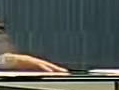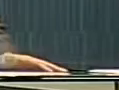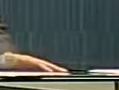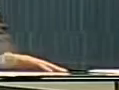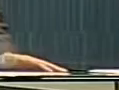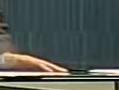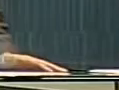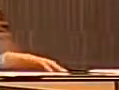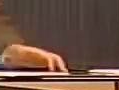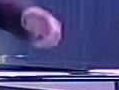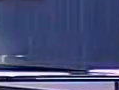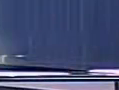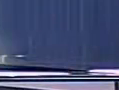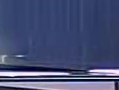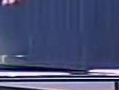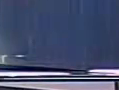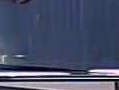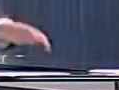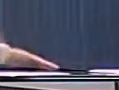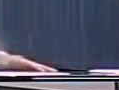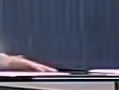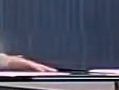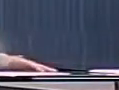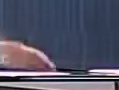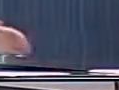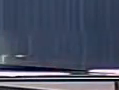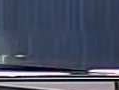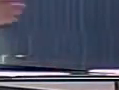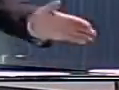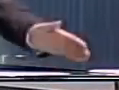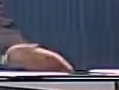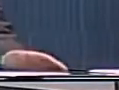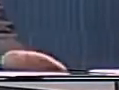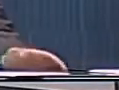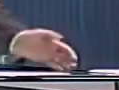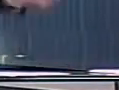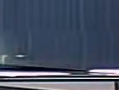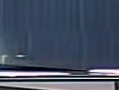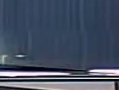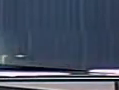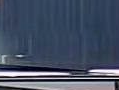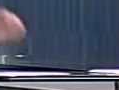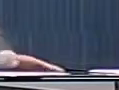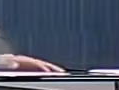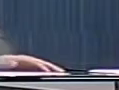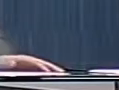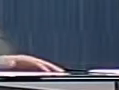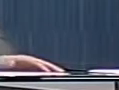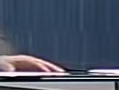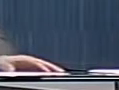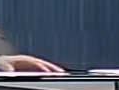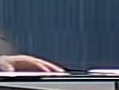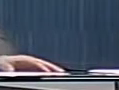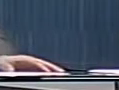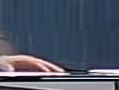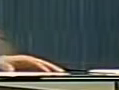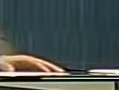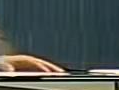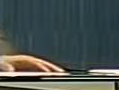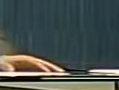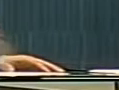pessoa, fora minha mãe, mais importante na minha caminhada do que você, cara. Eu digo isso